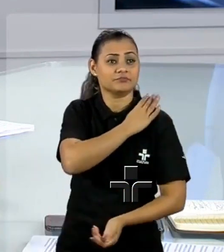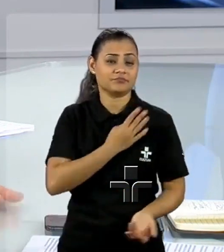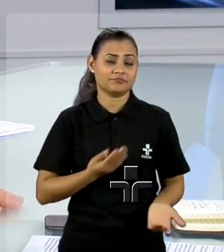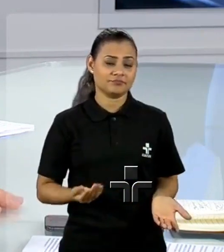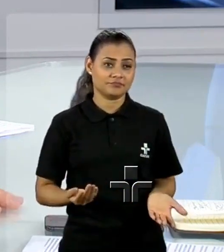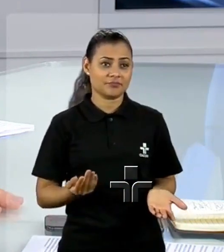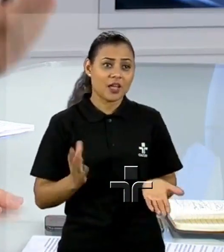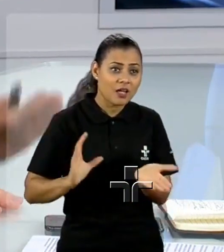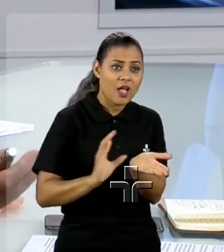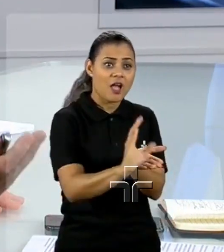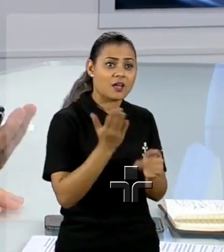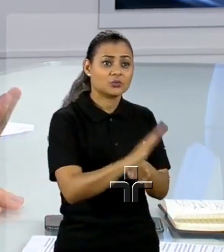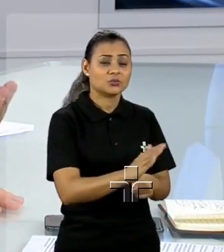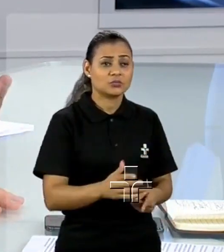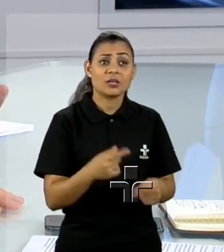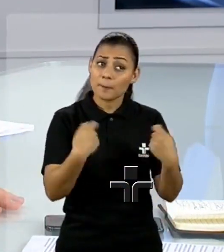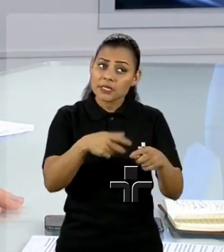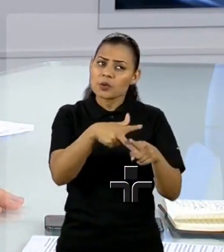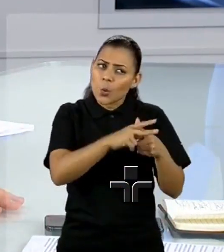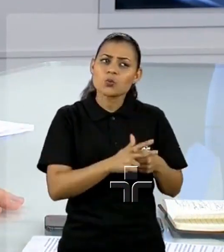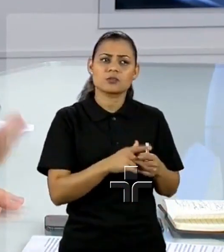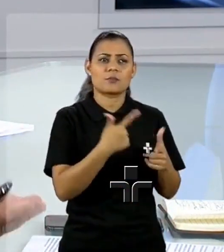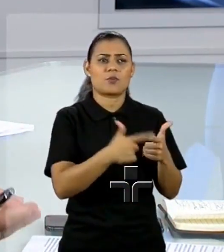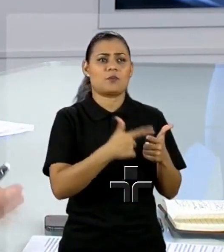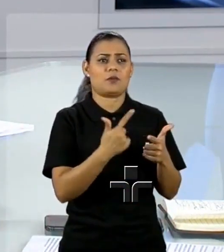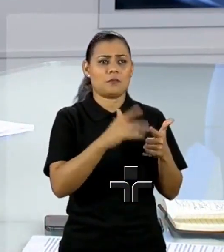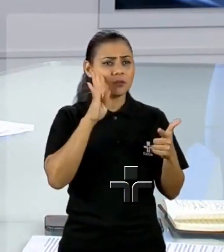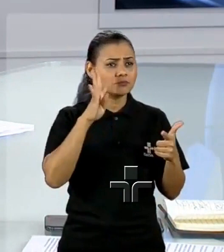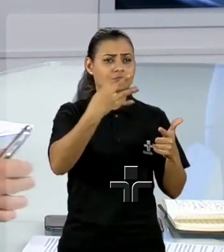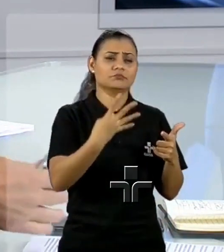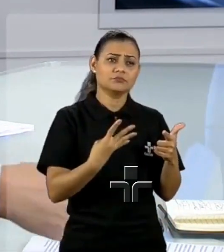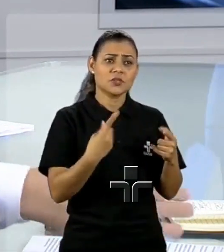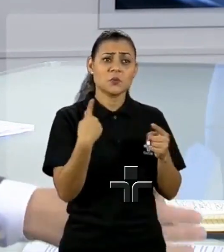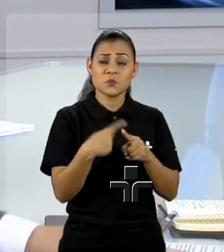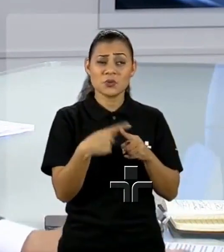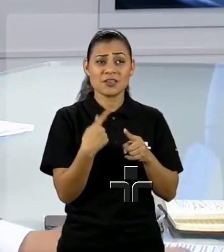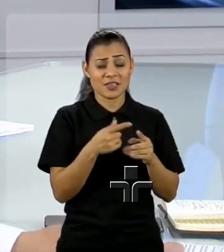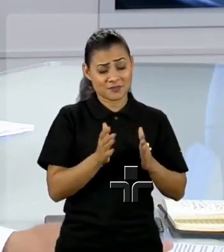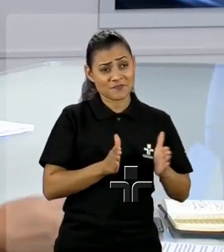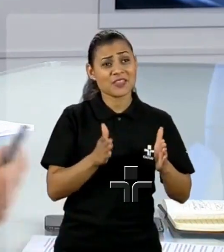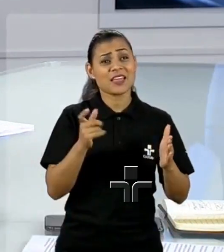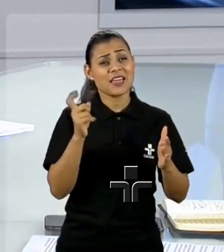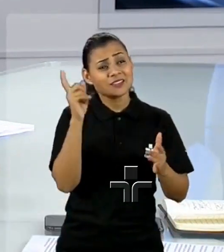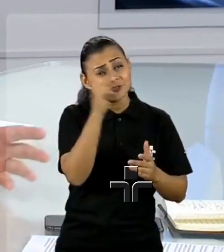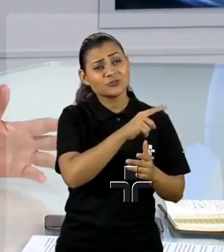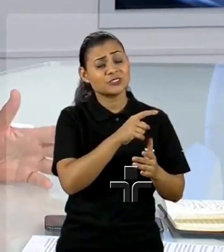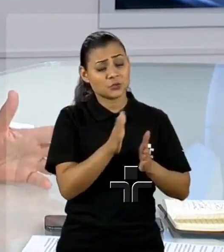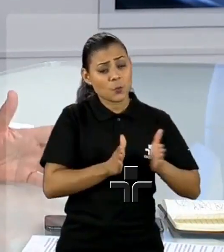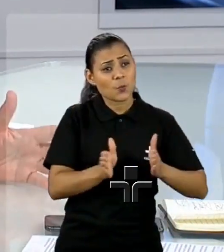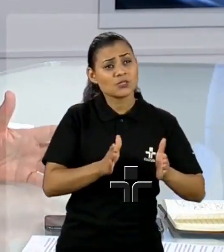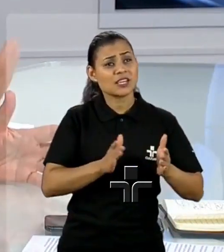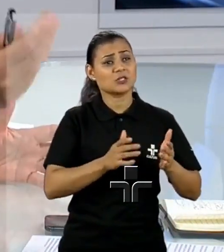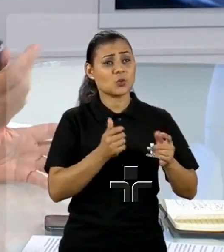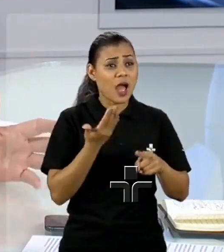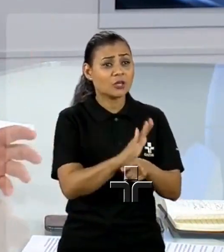sem dúvida, consertar esse problema é transformar um processo que é termodinamicamente desfavorável num processo